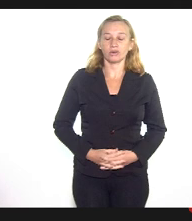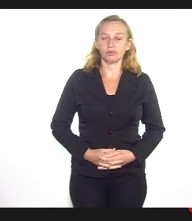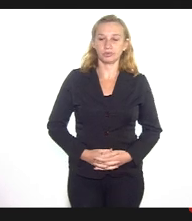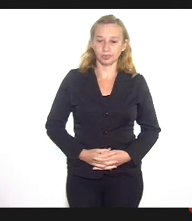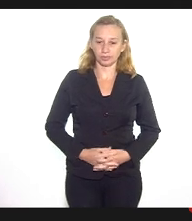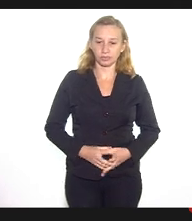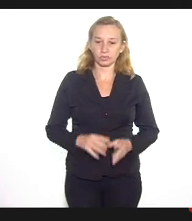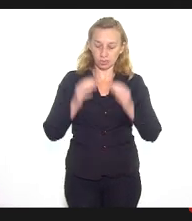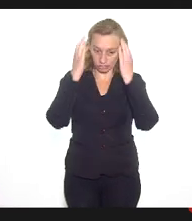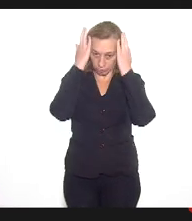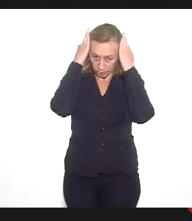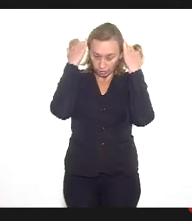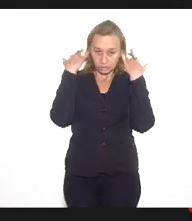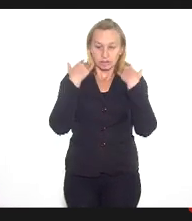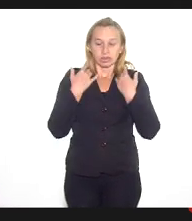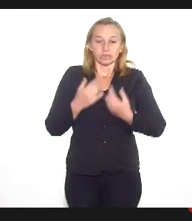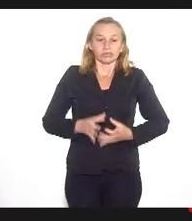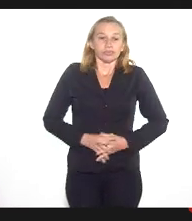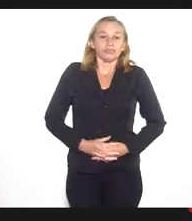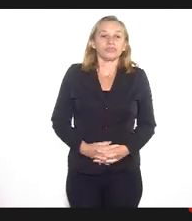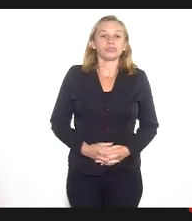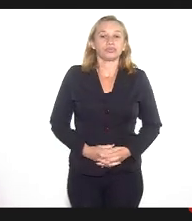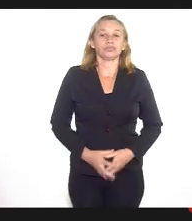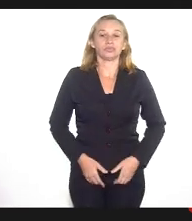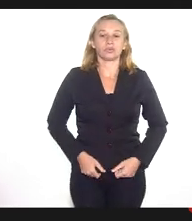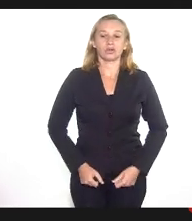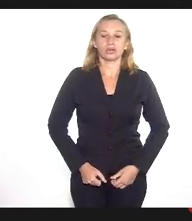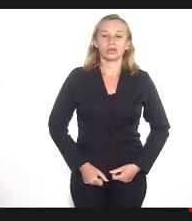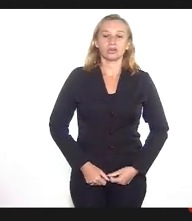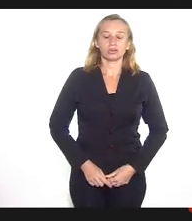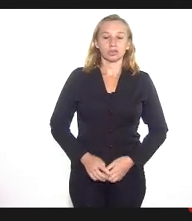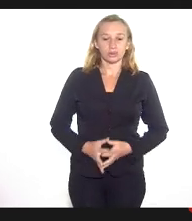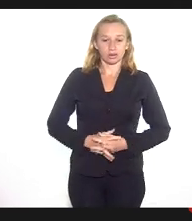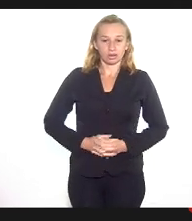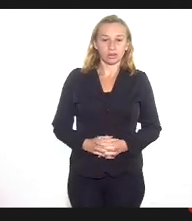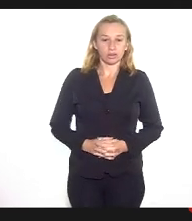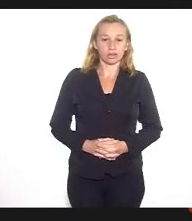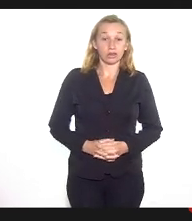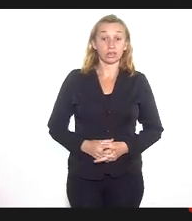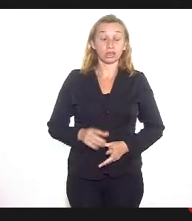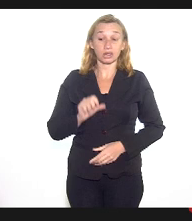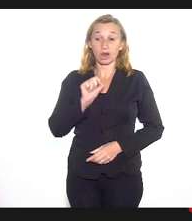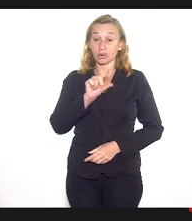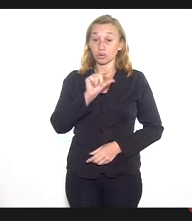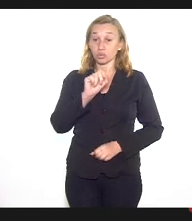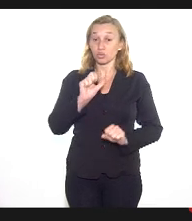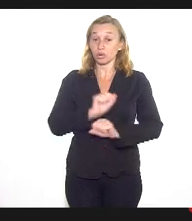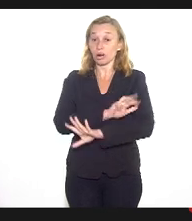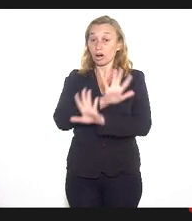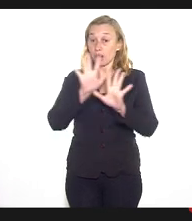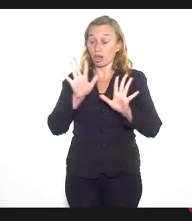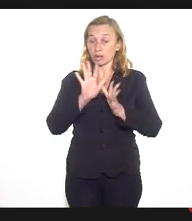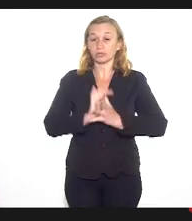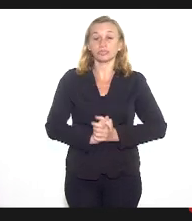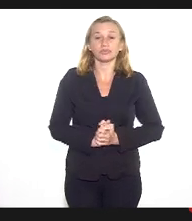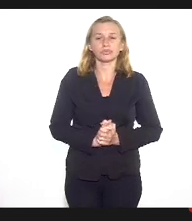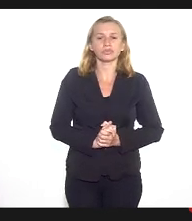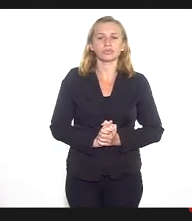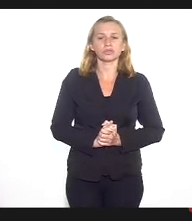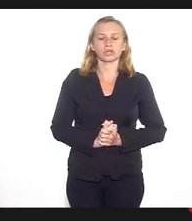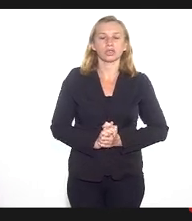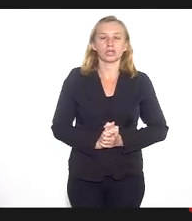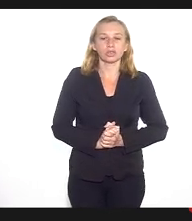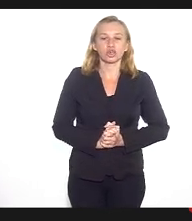azul intermediário, e ainda por serem descobertos, que é esse azul claro. Assim, do ponto de